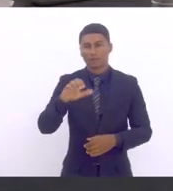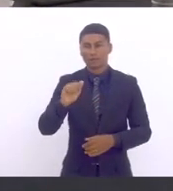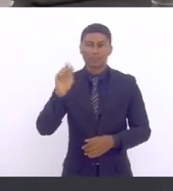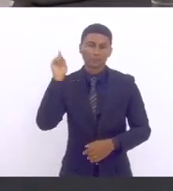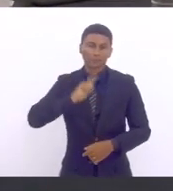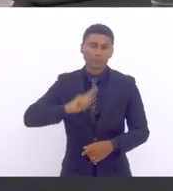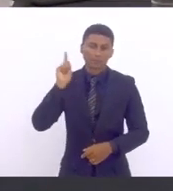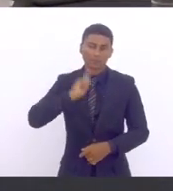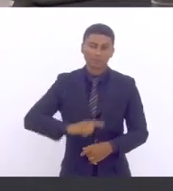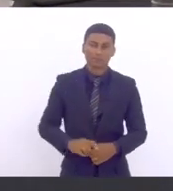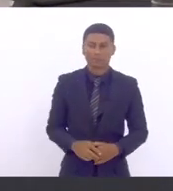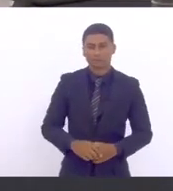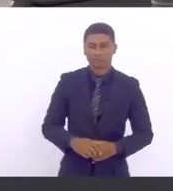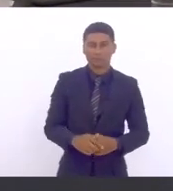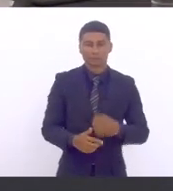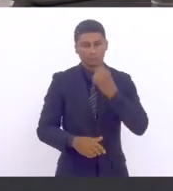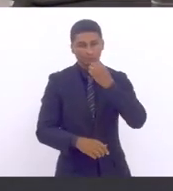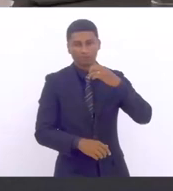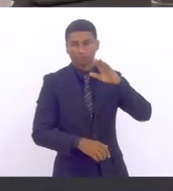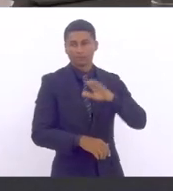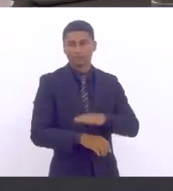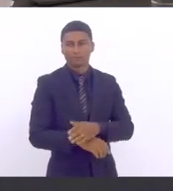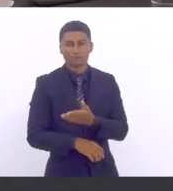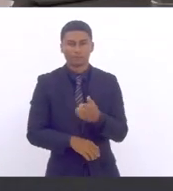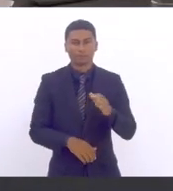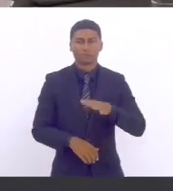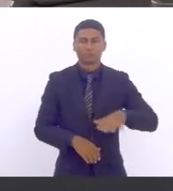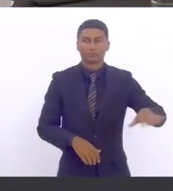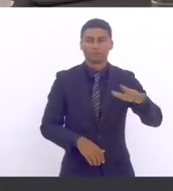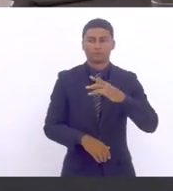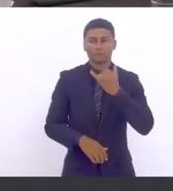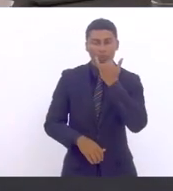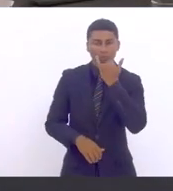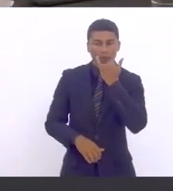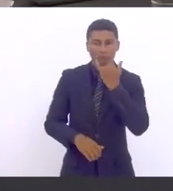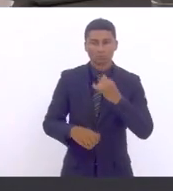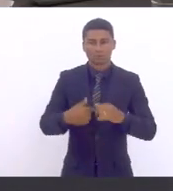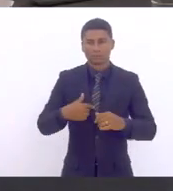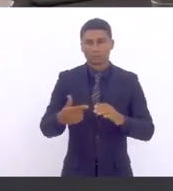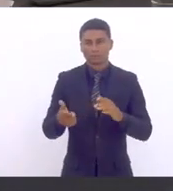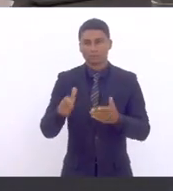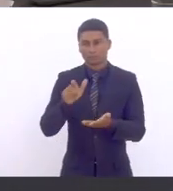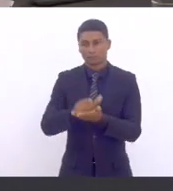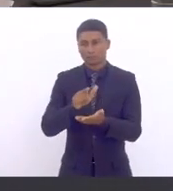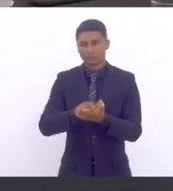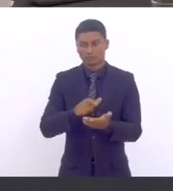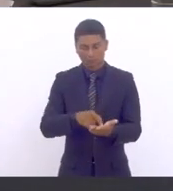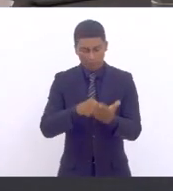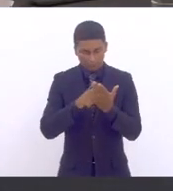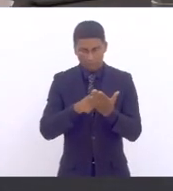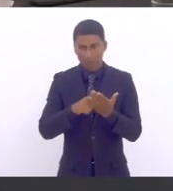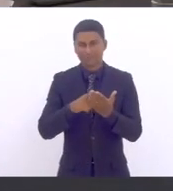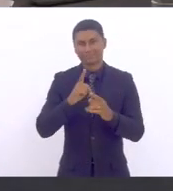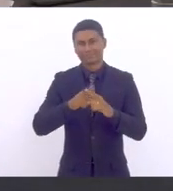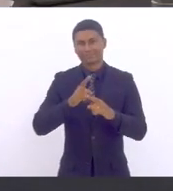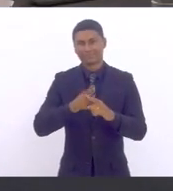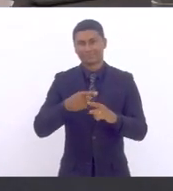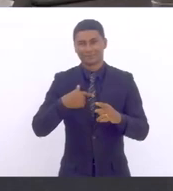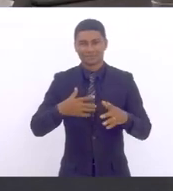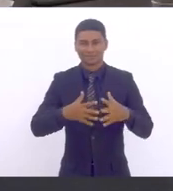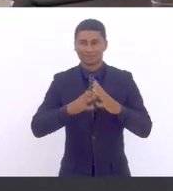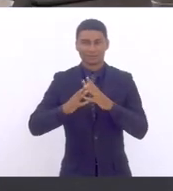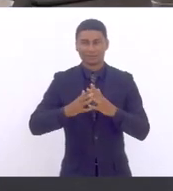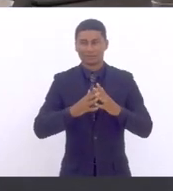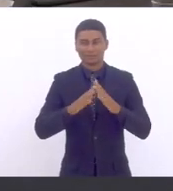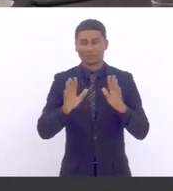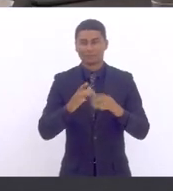Rubro-negra. Boa tarde a todos os presentes. Peço perdão pela cola, mas diante da solenidade, para não me perder, resolvi preparar um